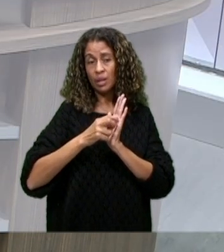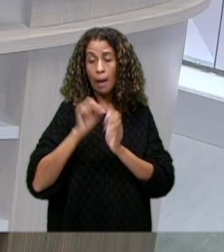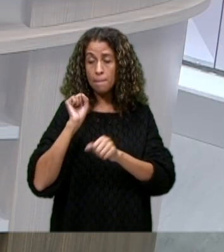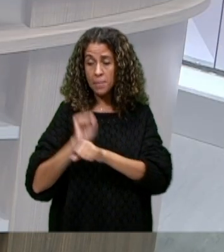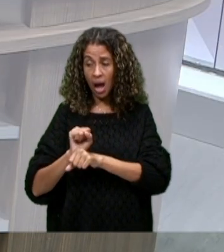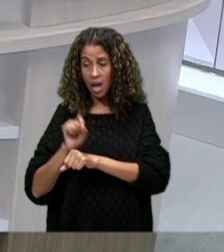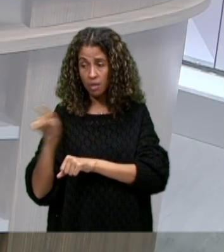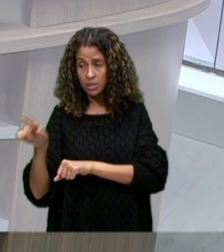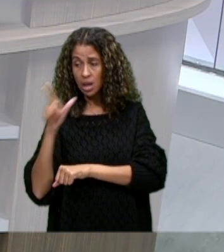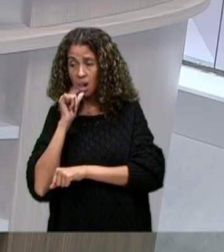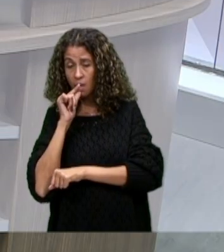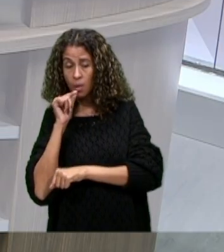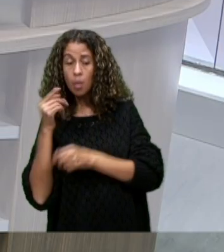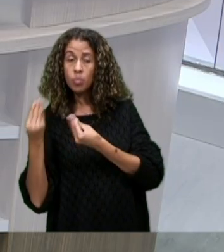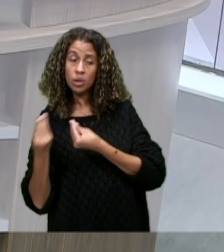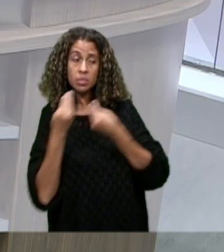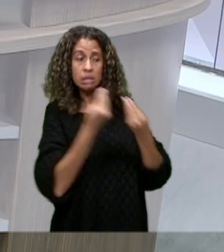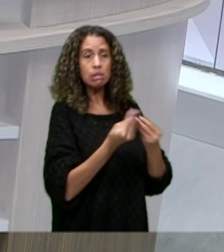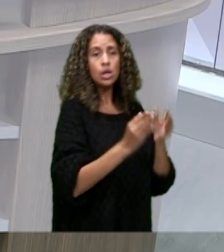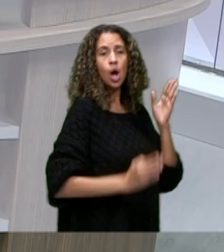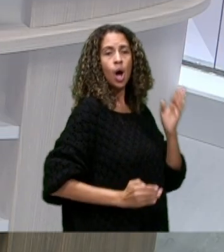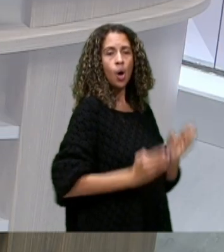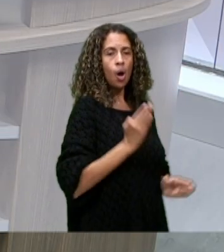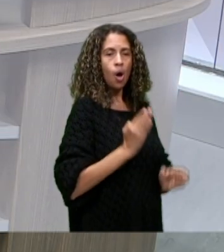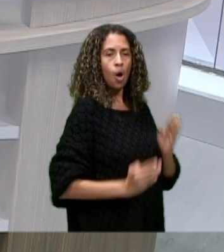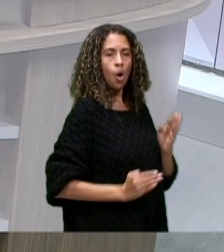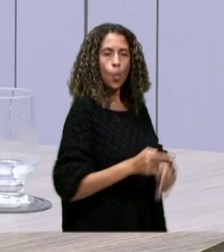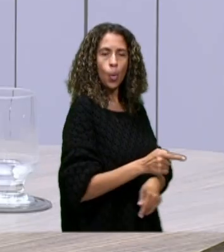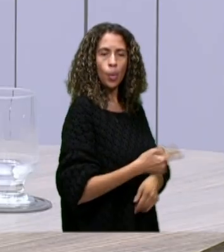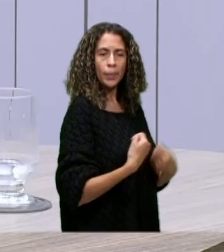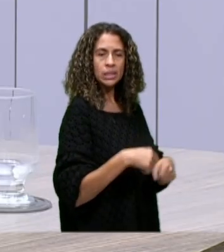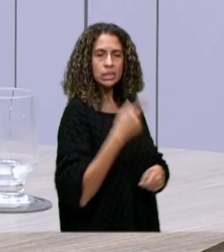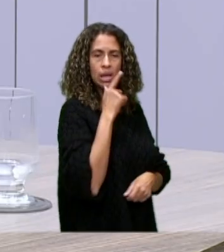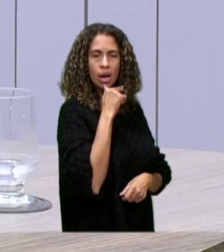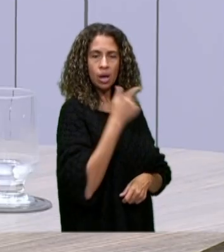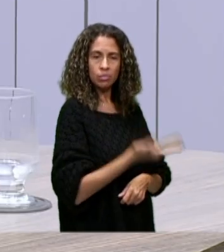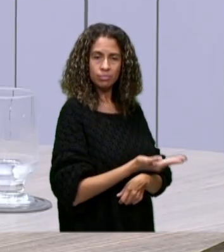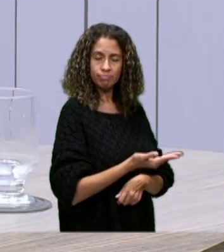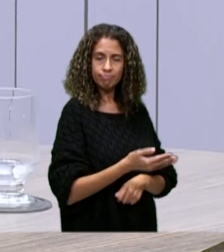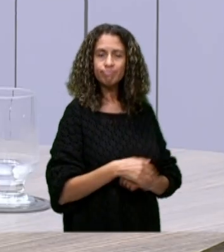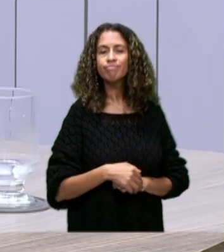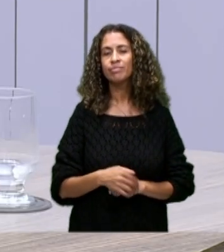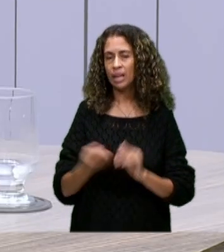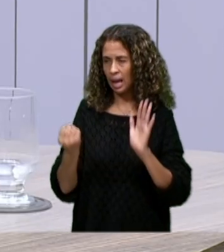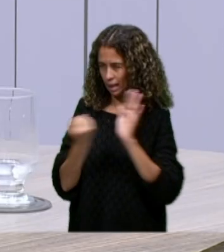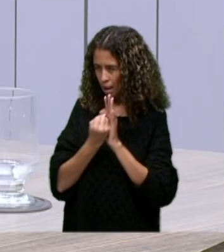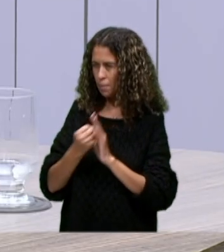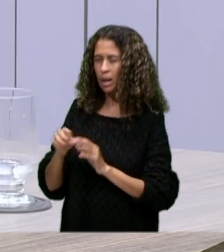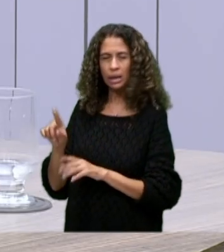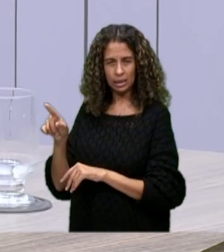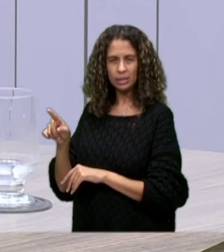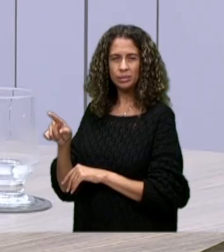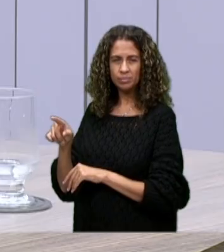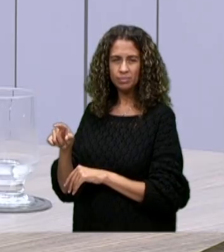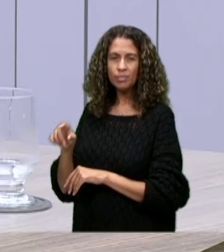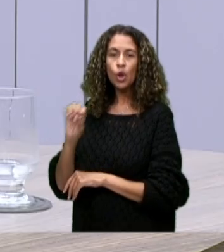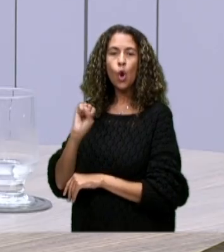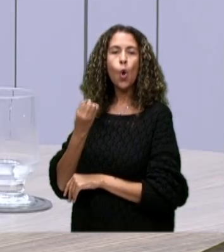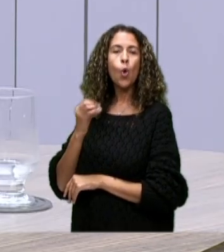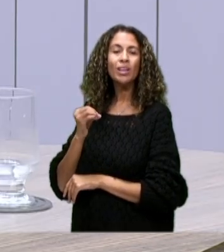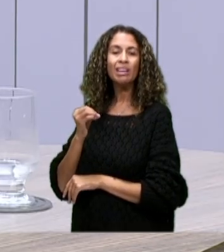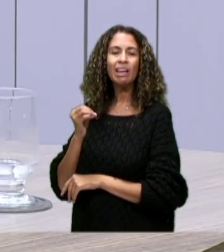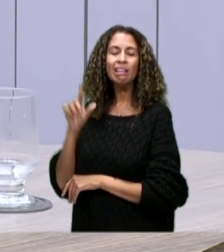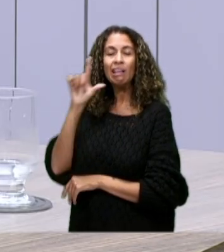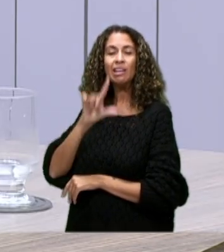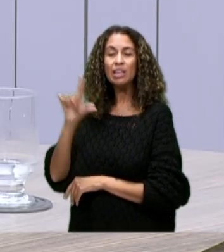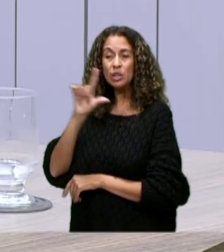inteligência artificial poder ser desenvolvida. Sabe quantos litros de água vai por 1 litro daquele refrigerante famoso? Vai 80 litros de água. Gastos